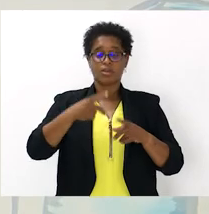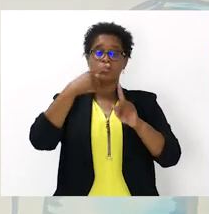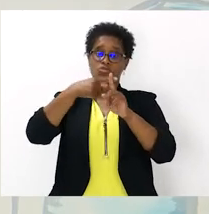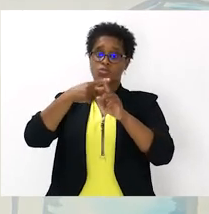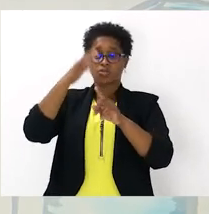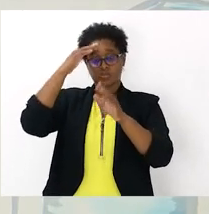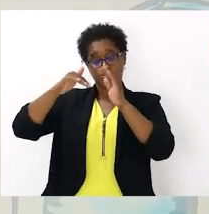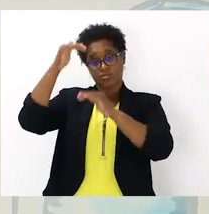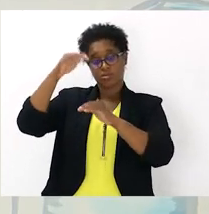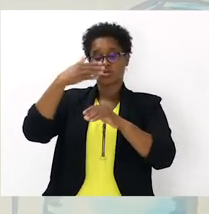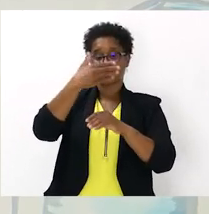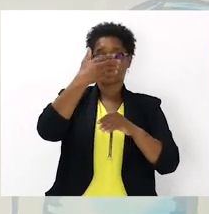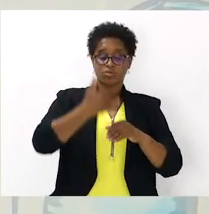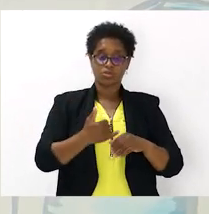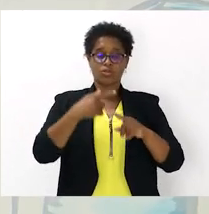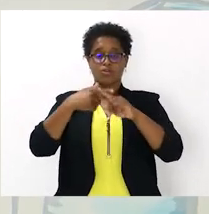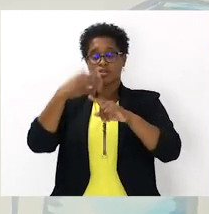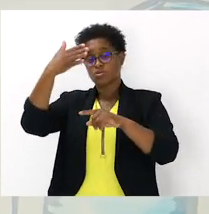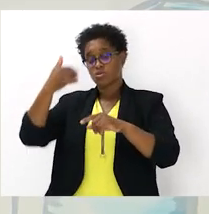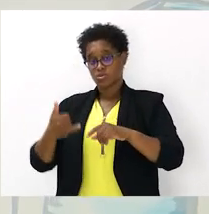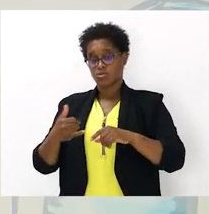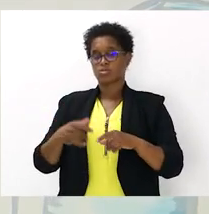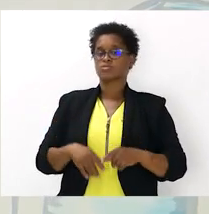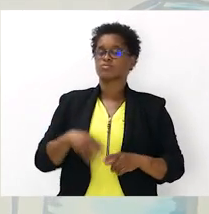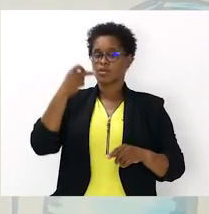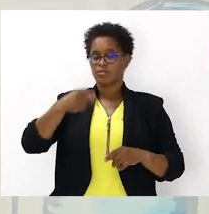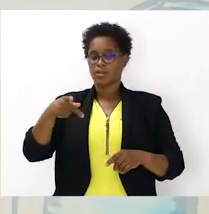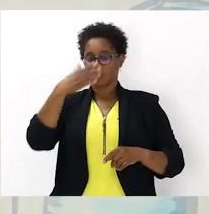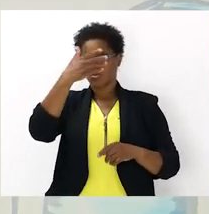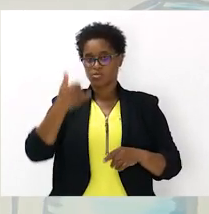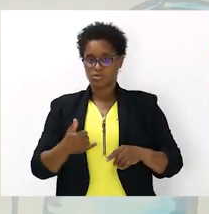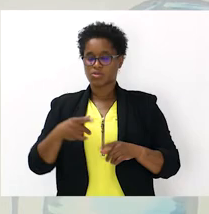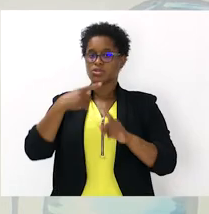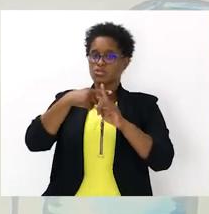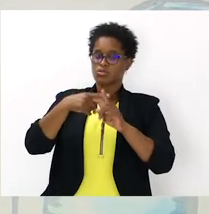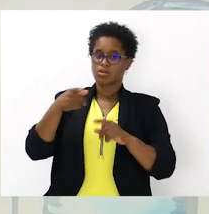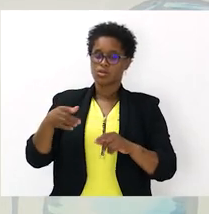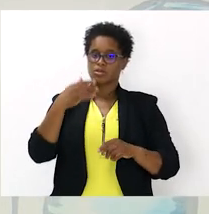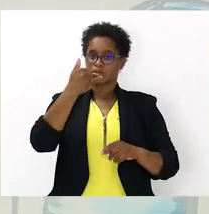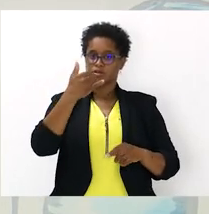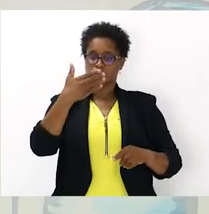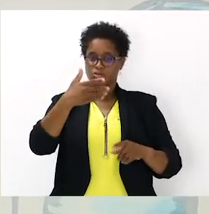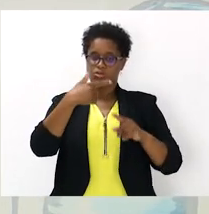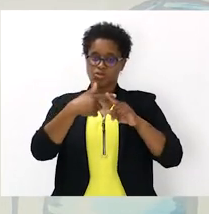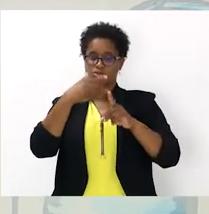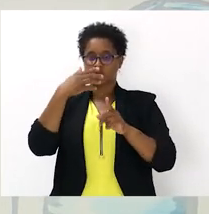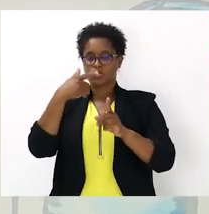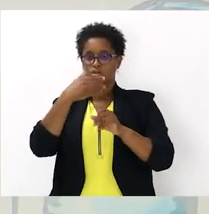expoente. 1 sobre 2 vezes 1 sobre 2. Manter a base e somar o expoente. 2 mais 2.